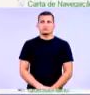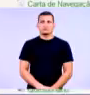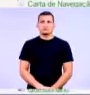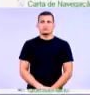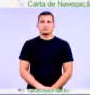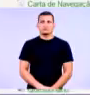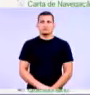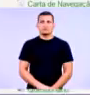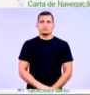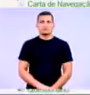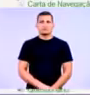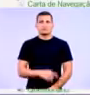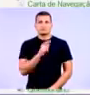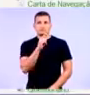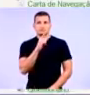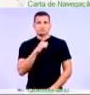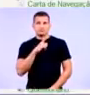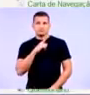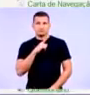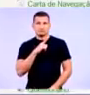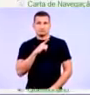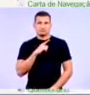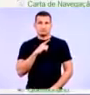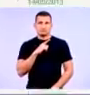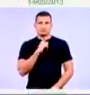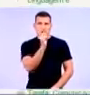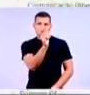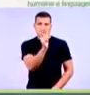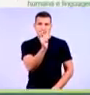status, que ele foi avaliado, né?